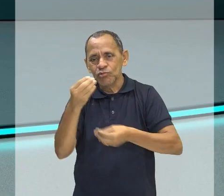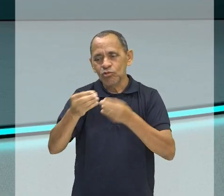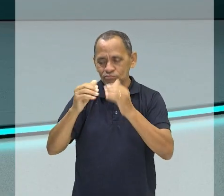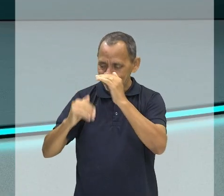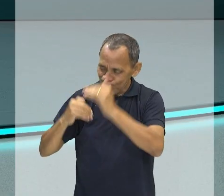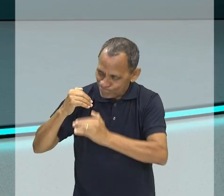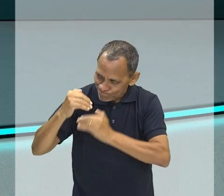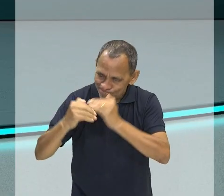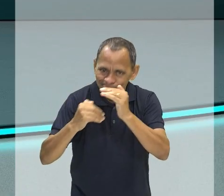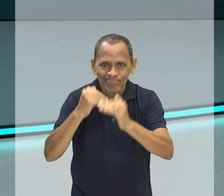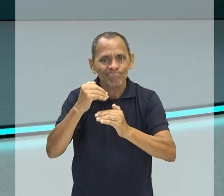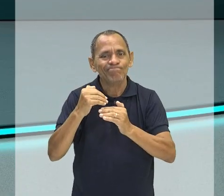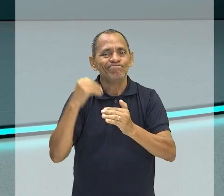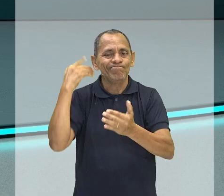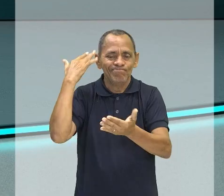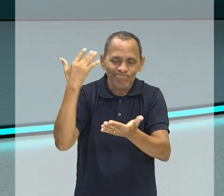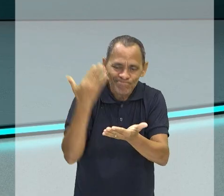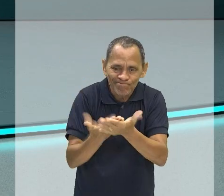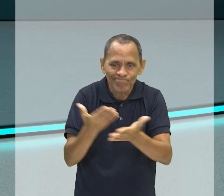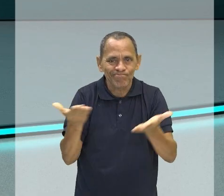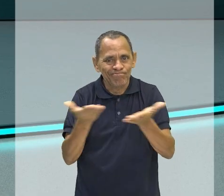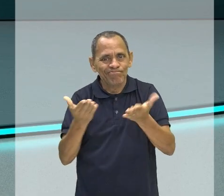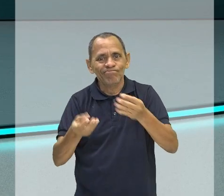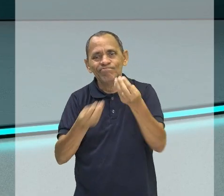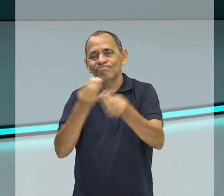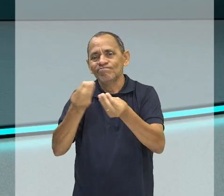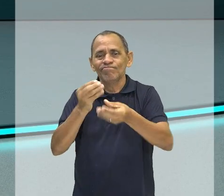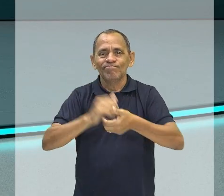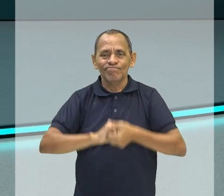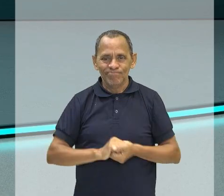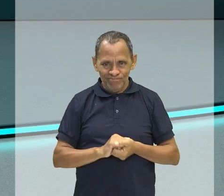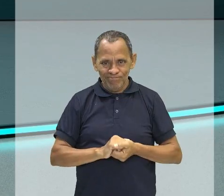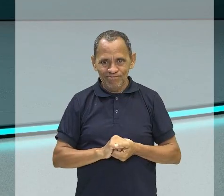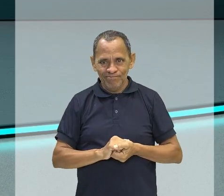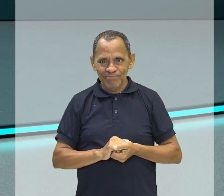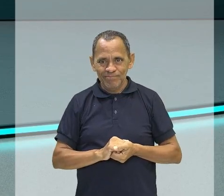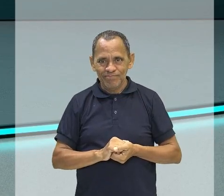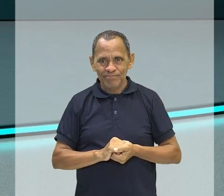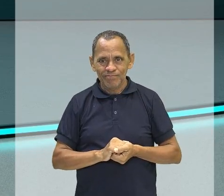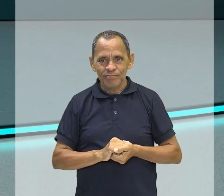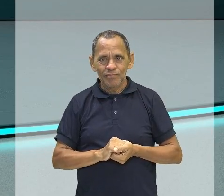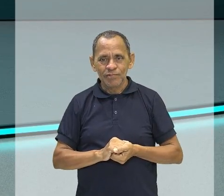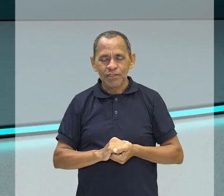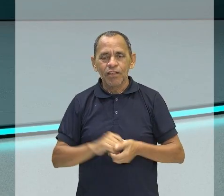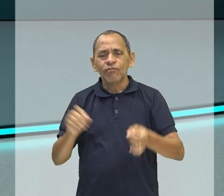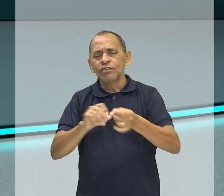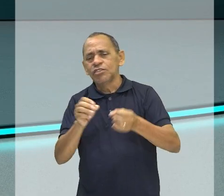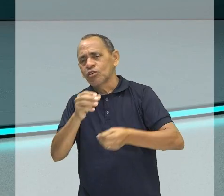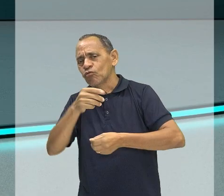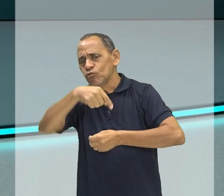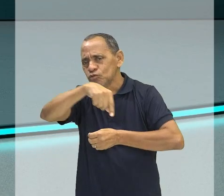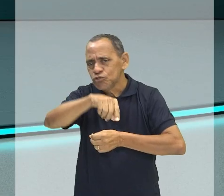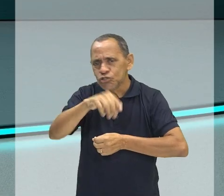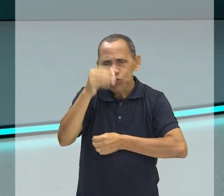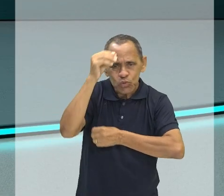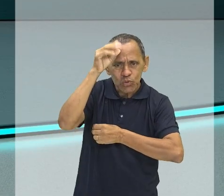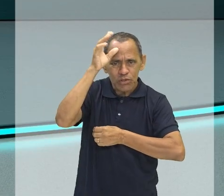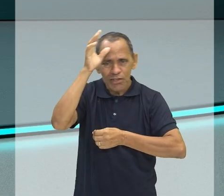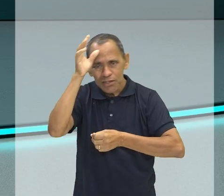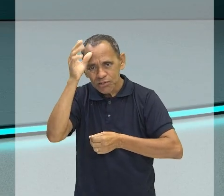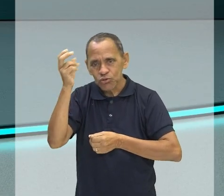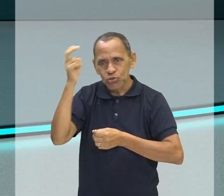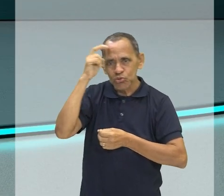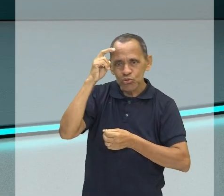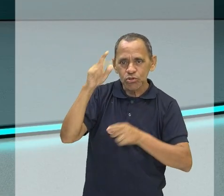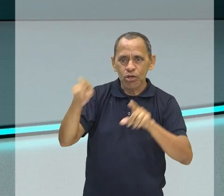dias de hoje. Então, isso faz com que você conheça essa outra cultura, não somente na questão da história, mas